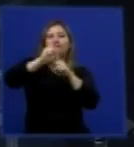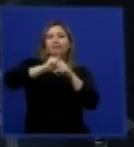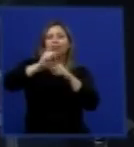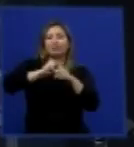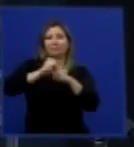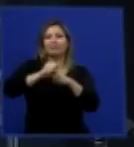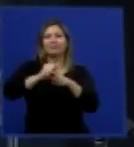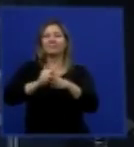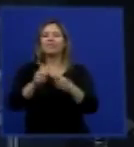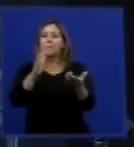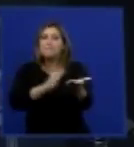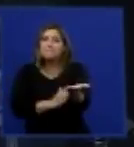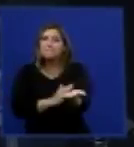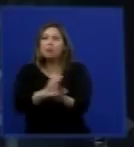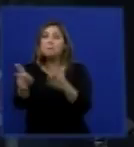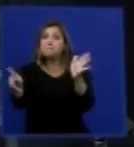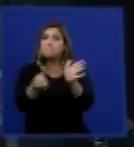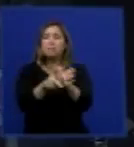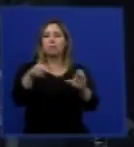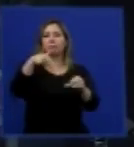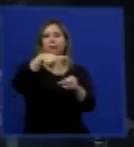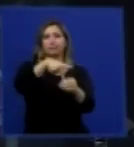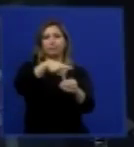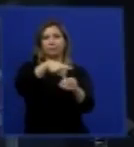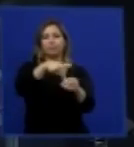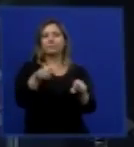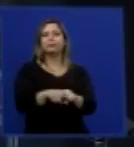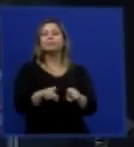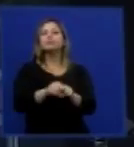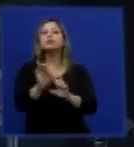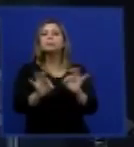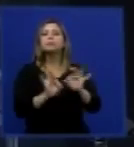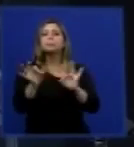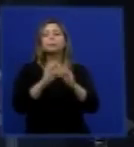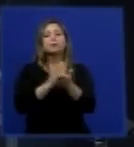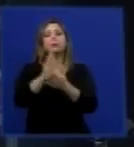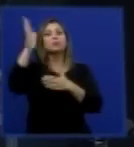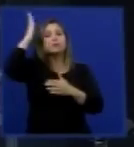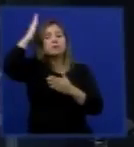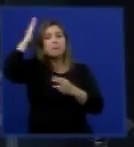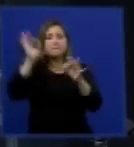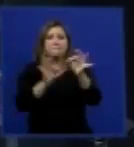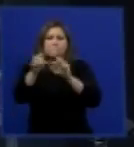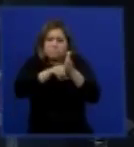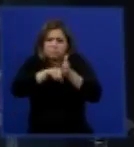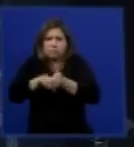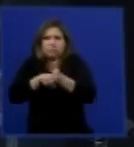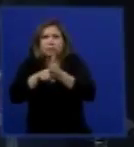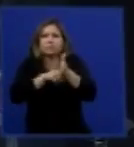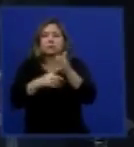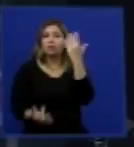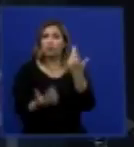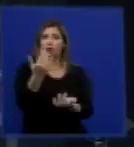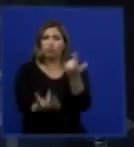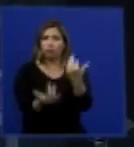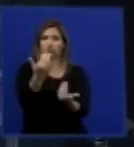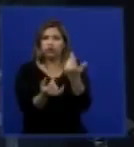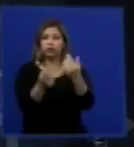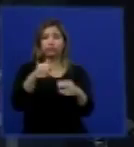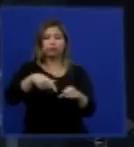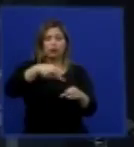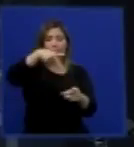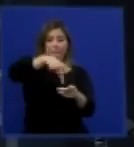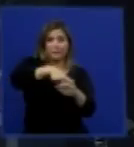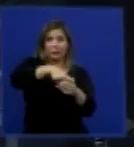mas são oriundos do petróleo para os técnicos do Instituto Ambiental do Paraná queimar-se pneus ou queimar-se petróleo A única